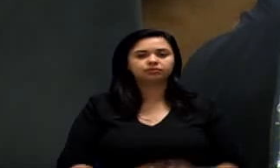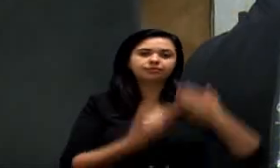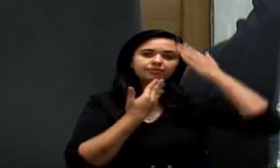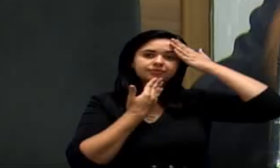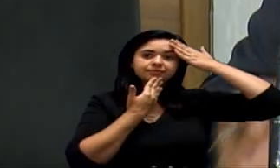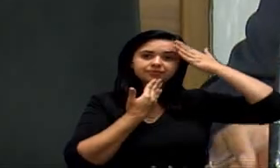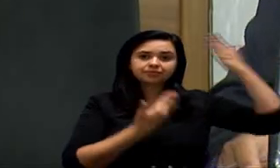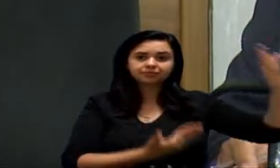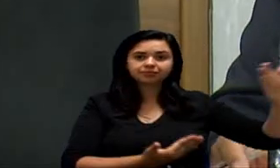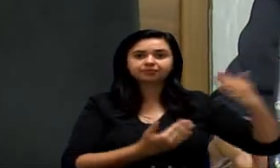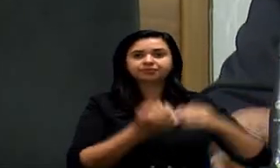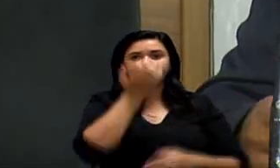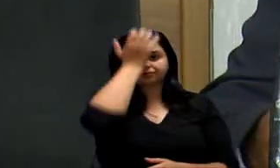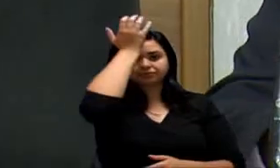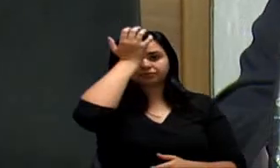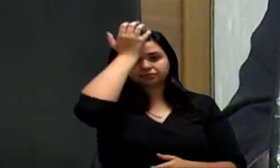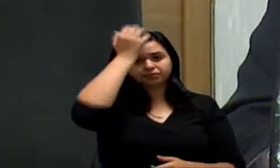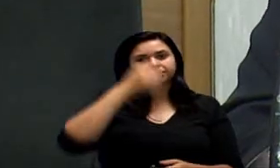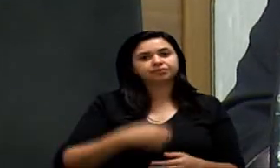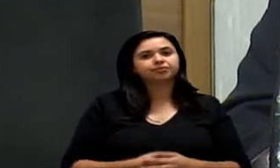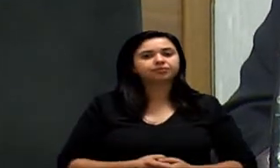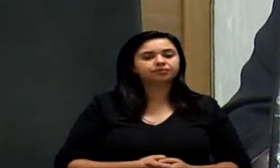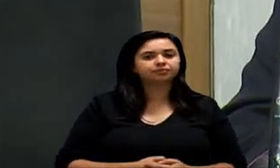Obrigado, vereador Fábio.